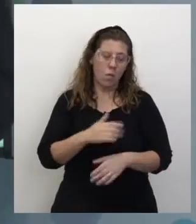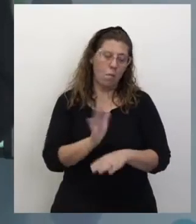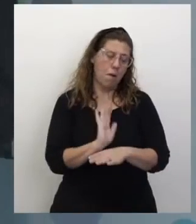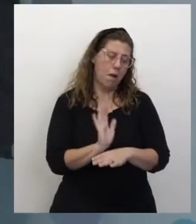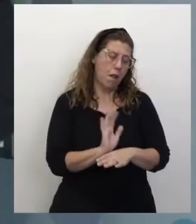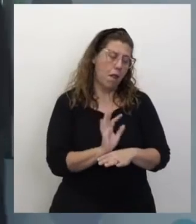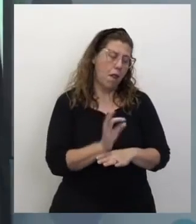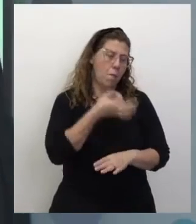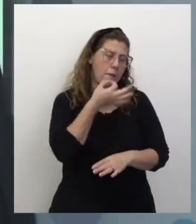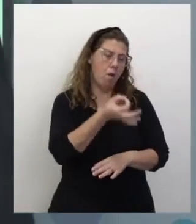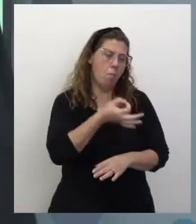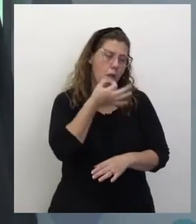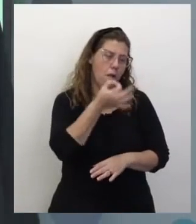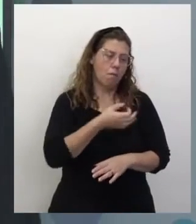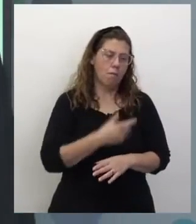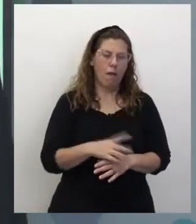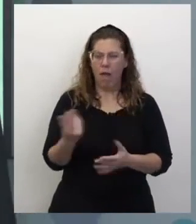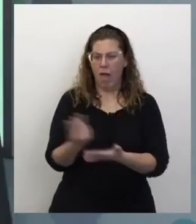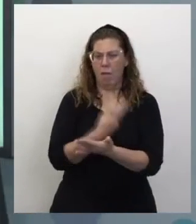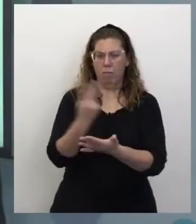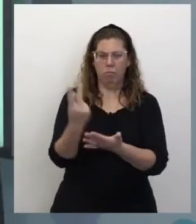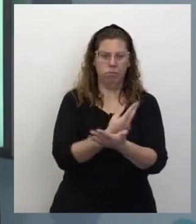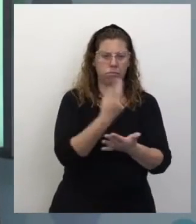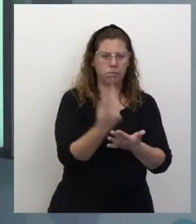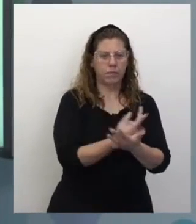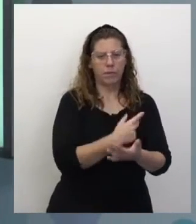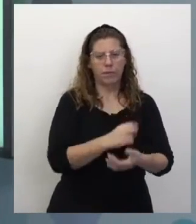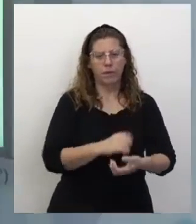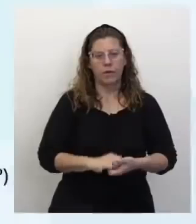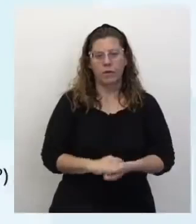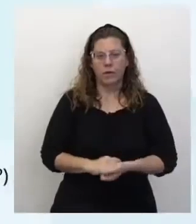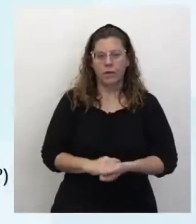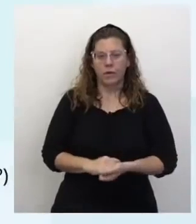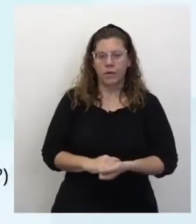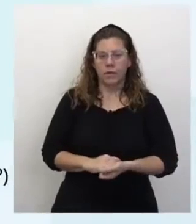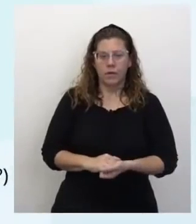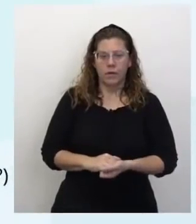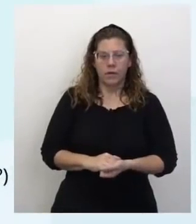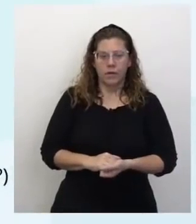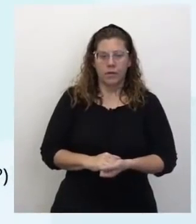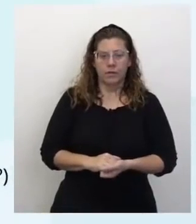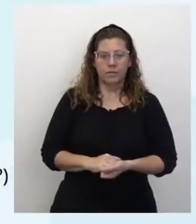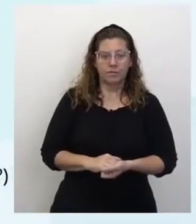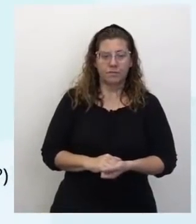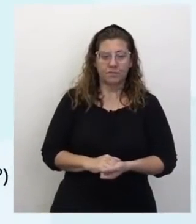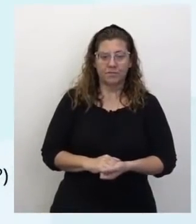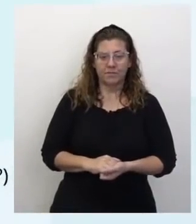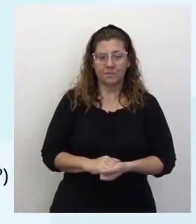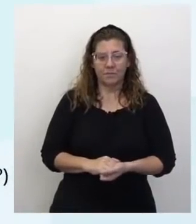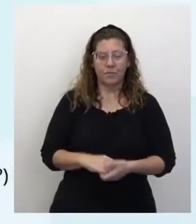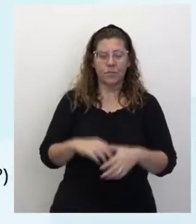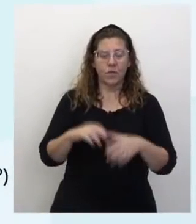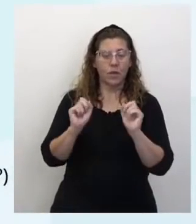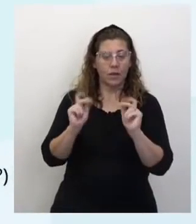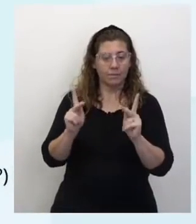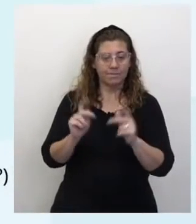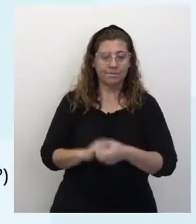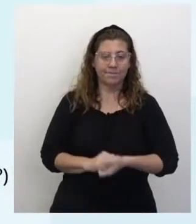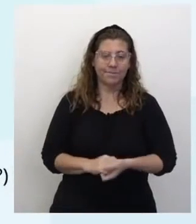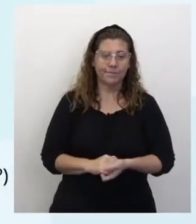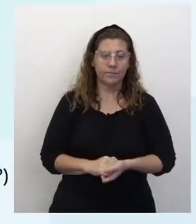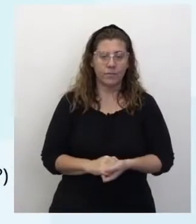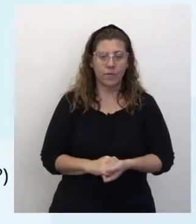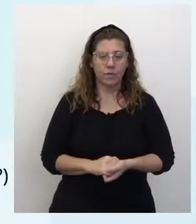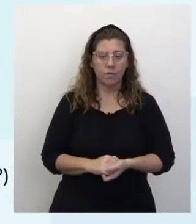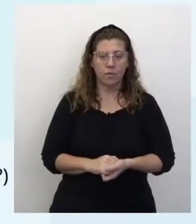palpite. Tá tudo errado, né? Ok. O ok é quando alguém fala uma